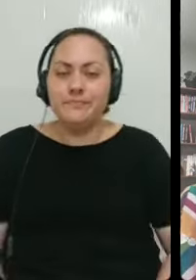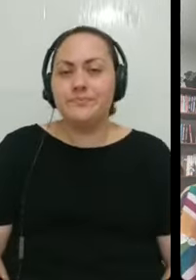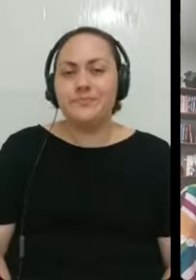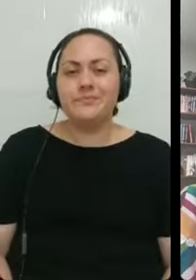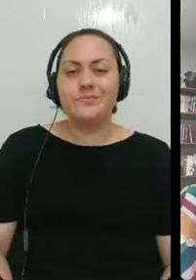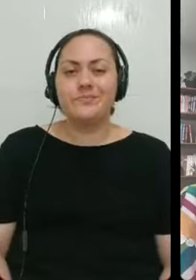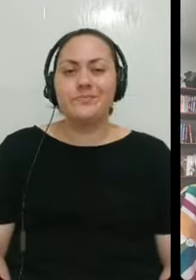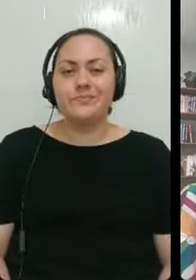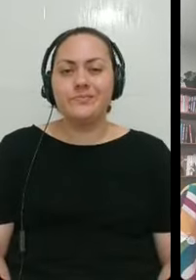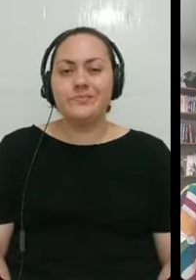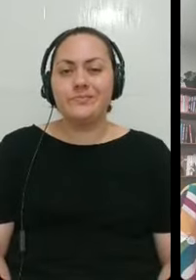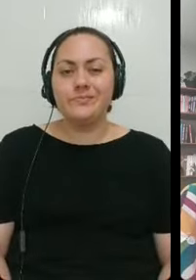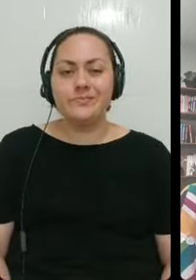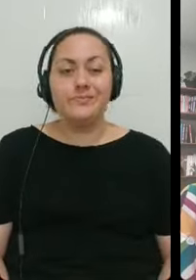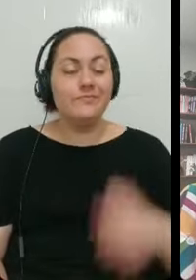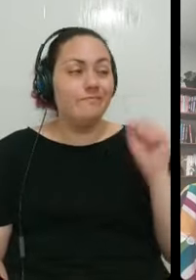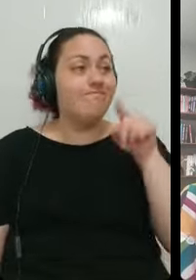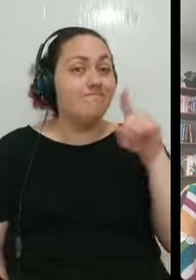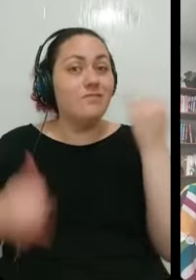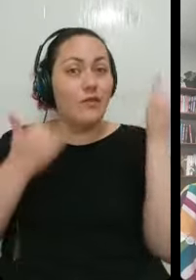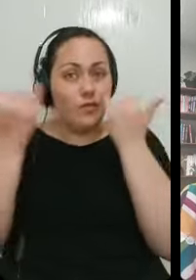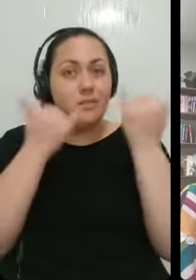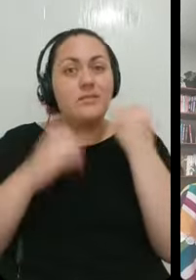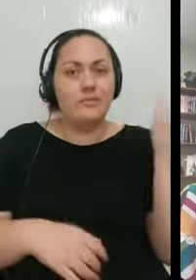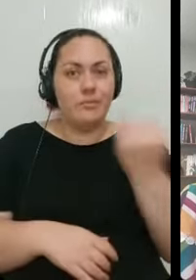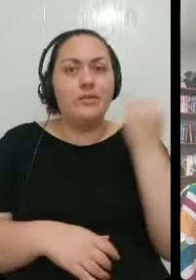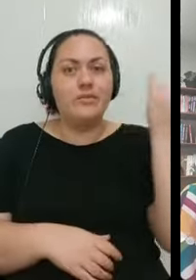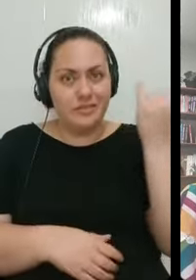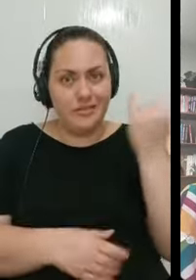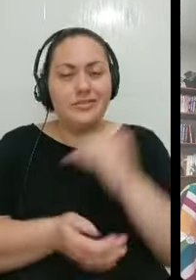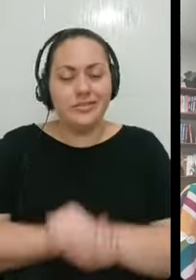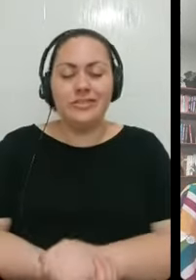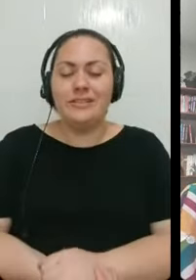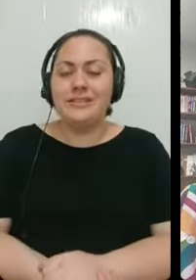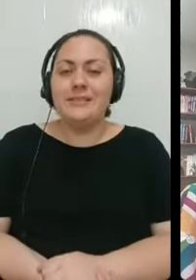Sim, acho que isso é uma informação importante para a gente.